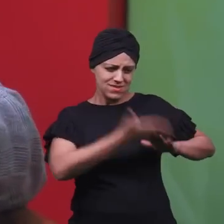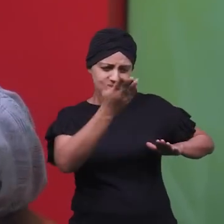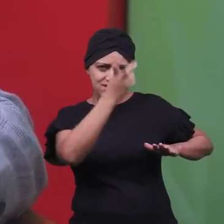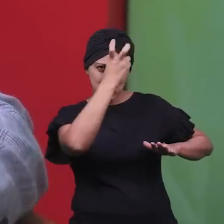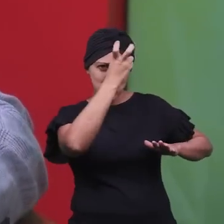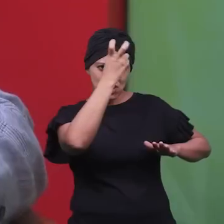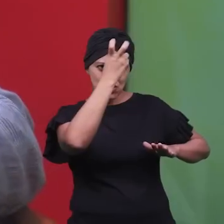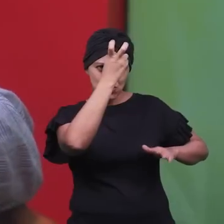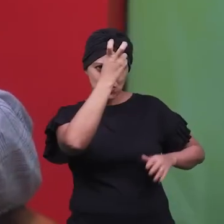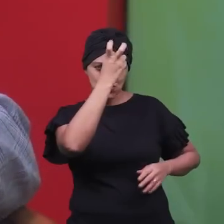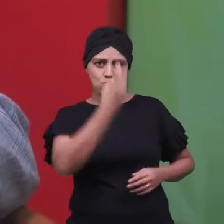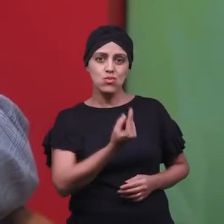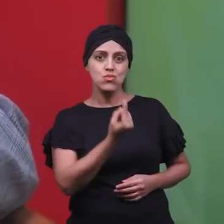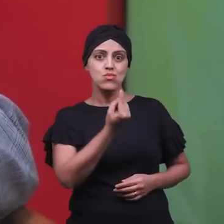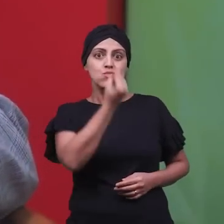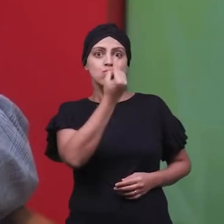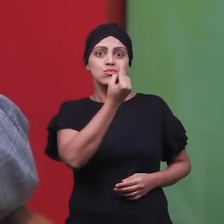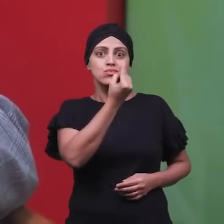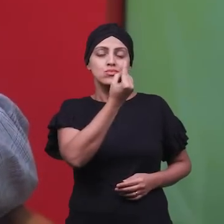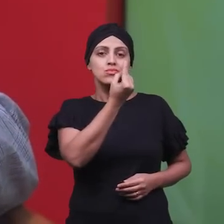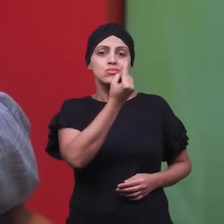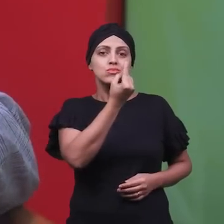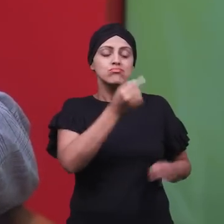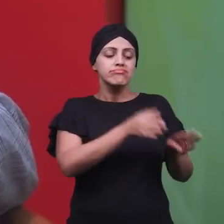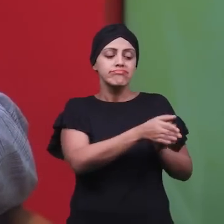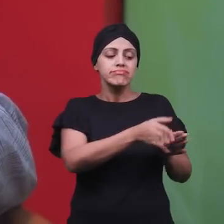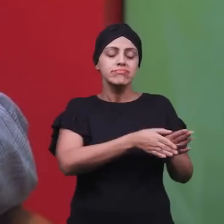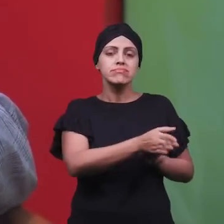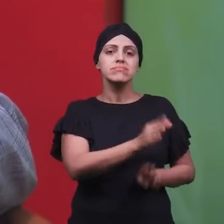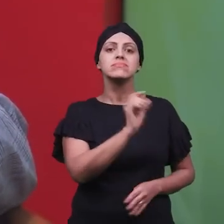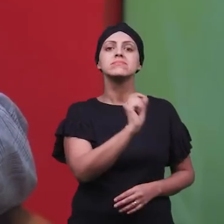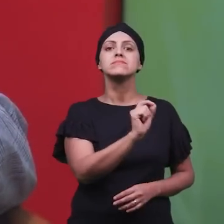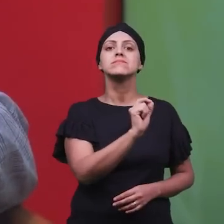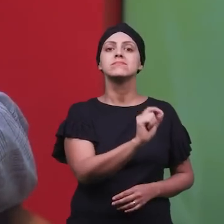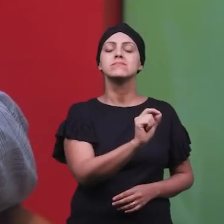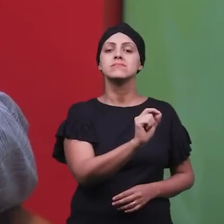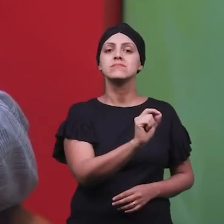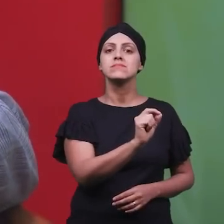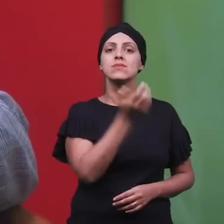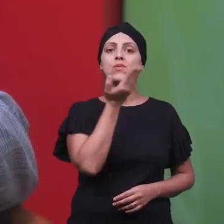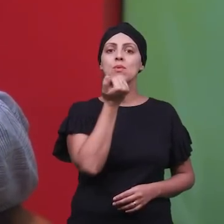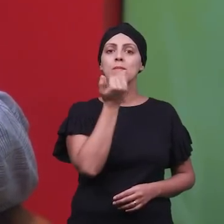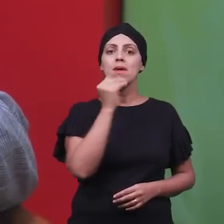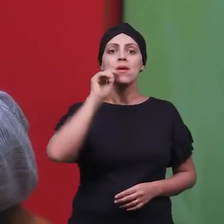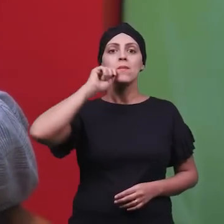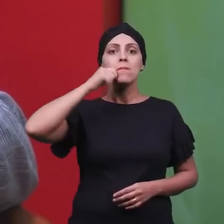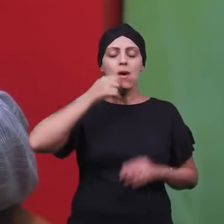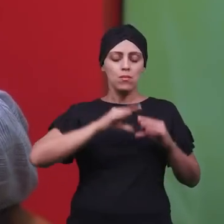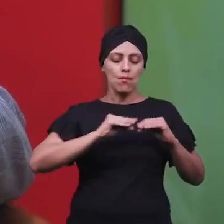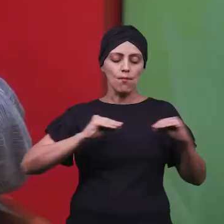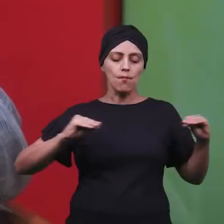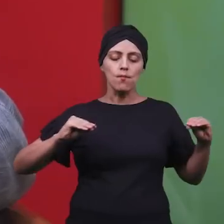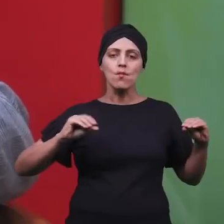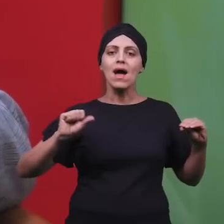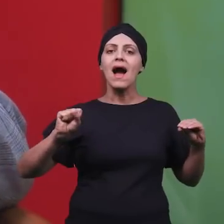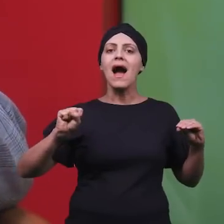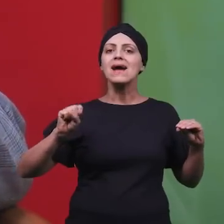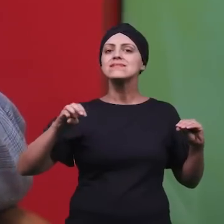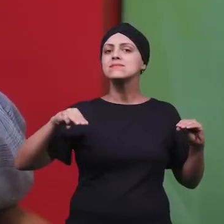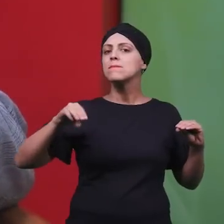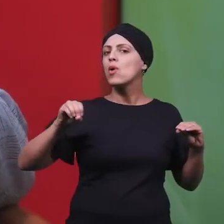das diretrizes para a refeição da Páscoa era que o pão fosse